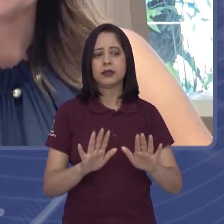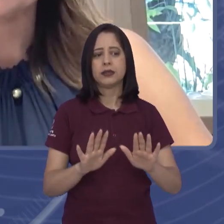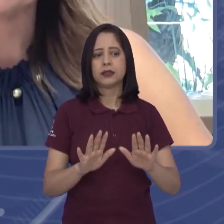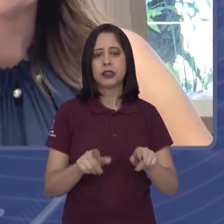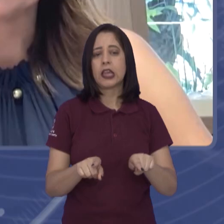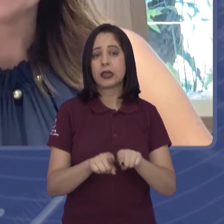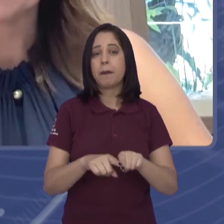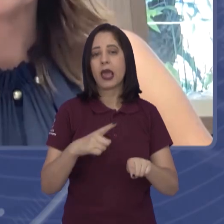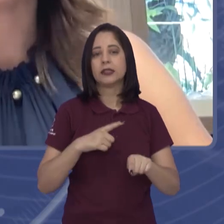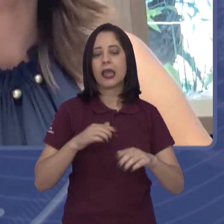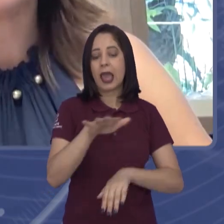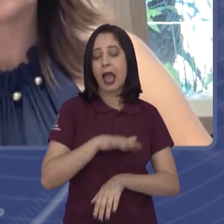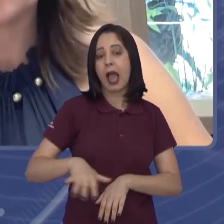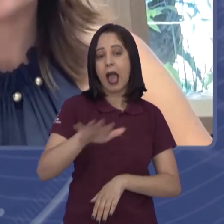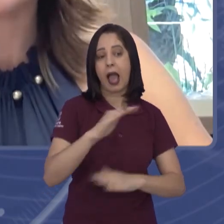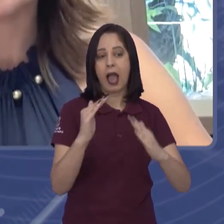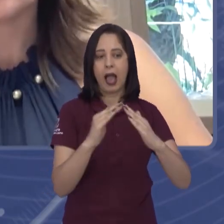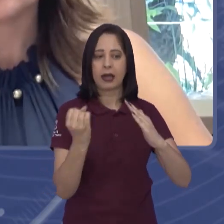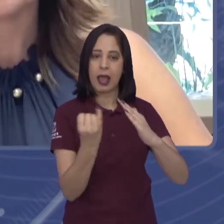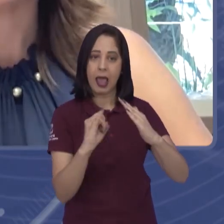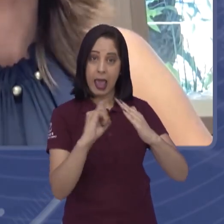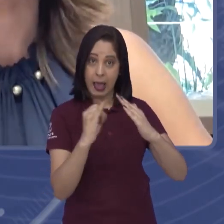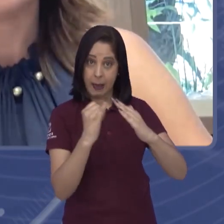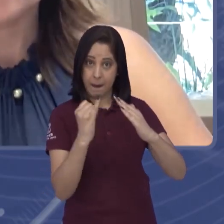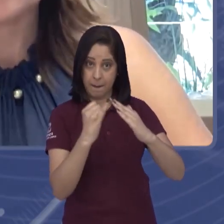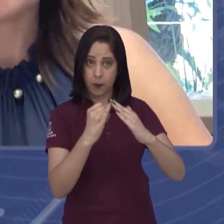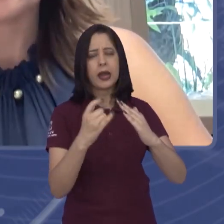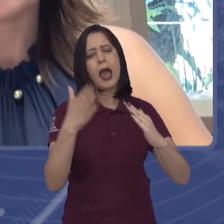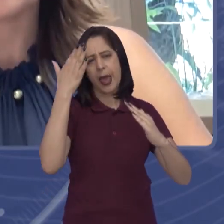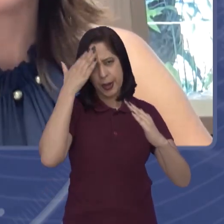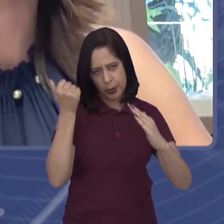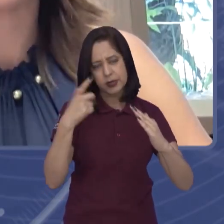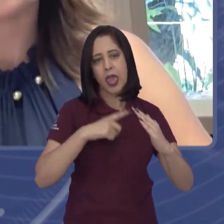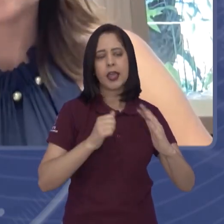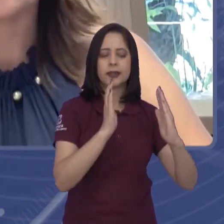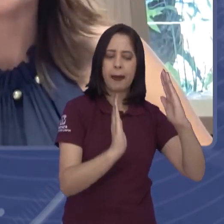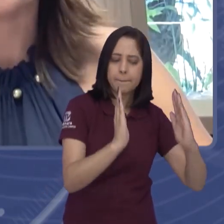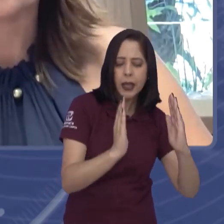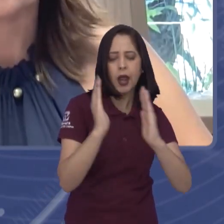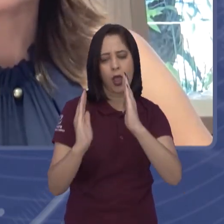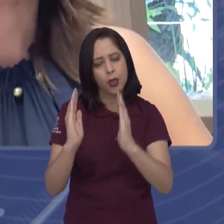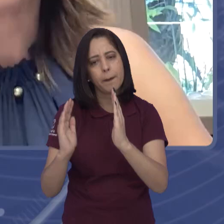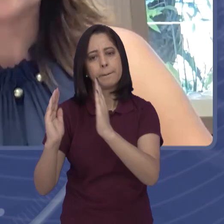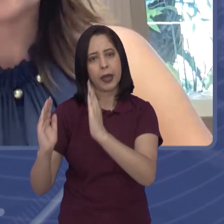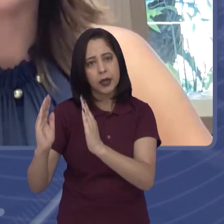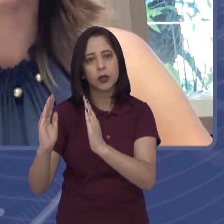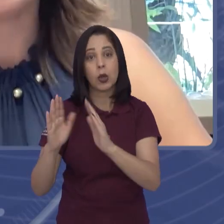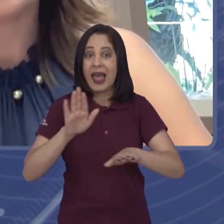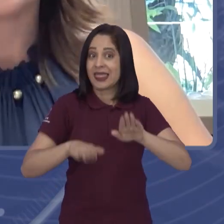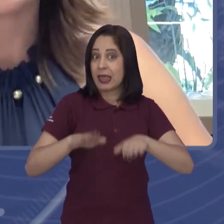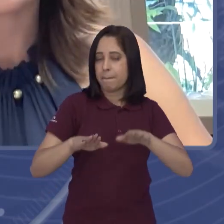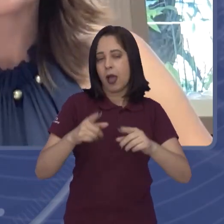desse setor imobiliário também. A gente sabe que ele tem fases, ele é moldado muito de acordo com a economia.